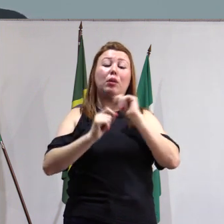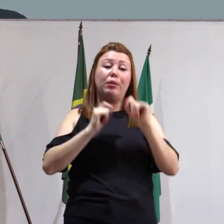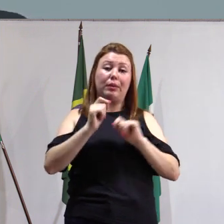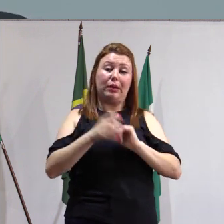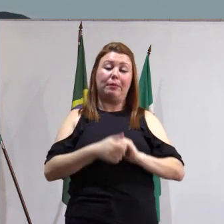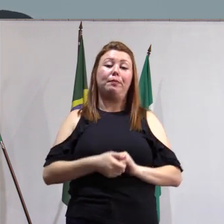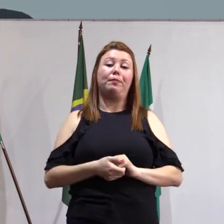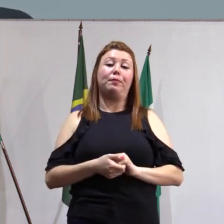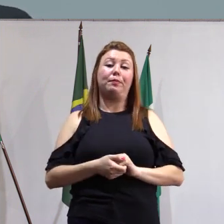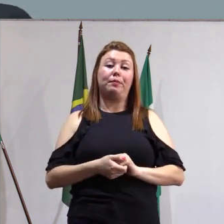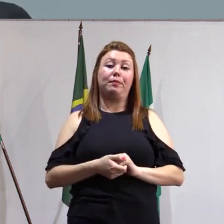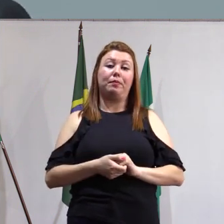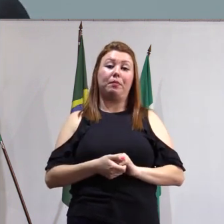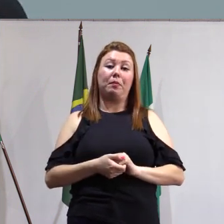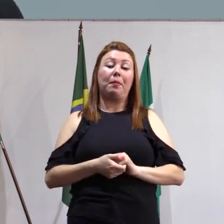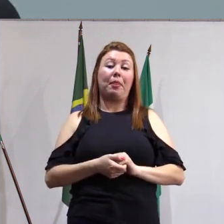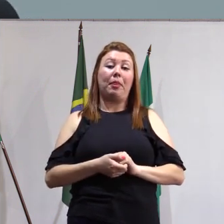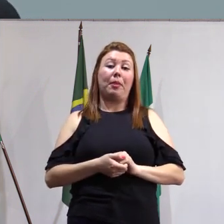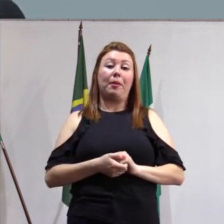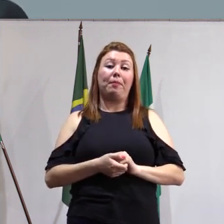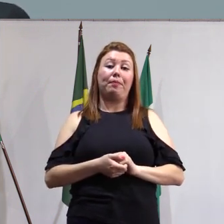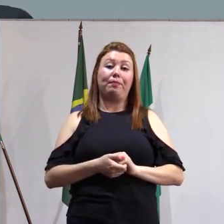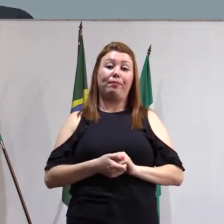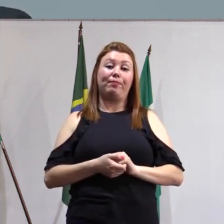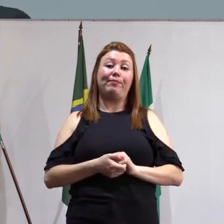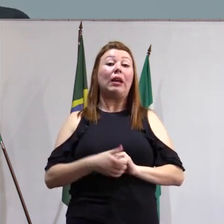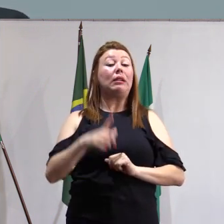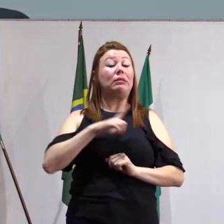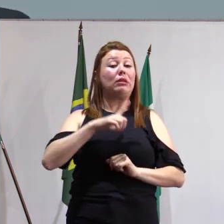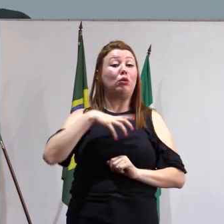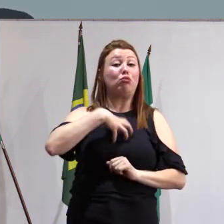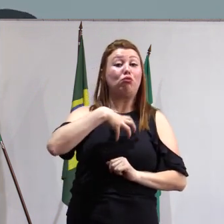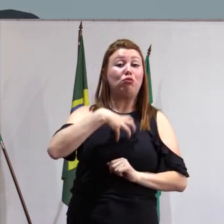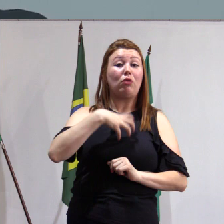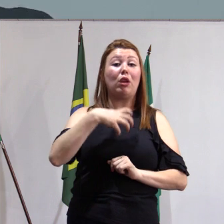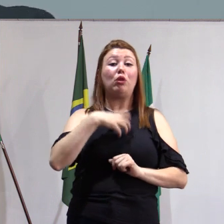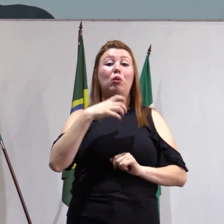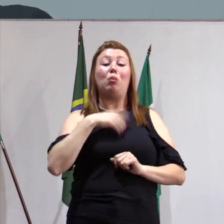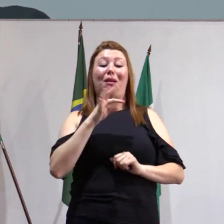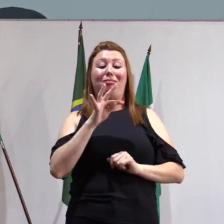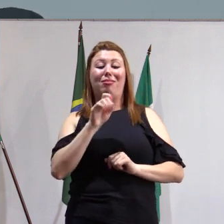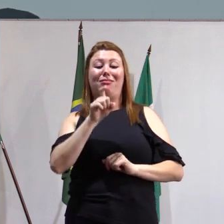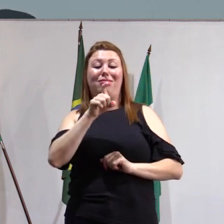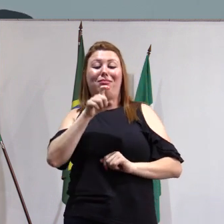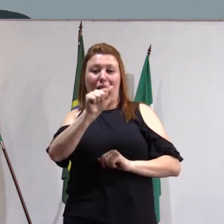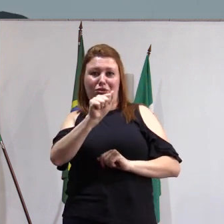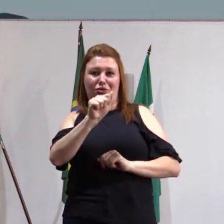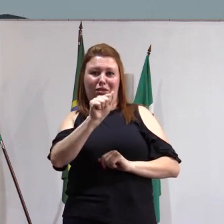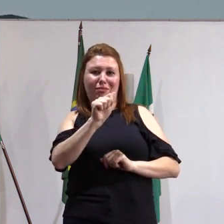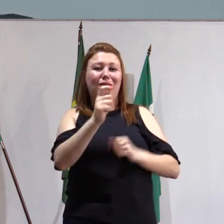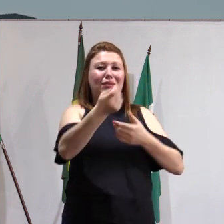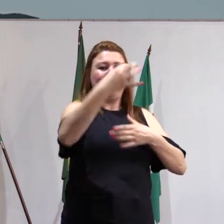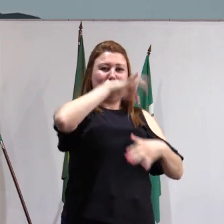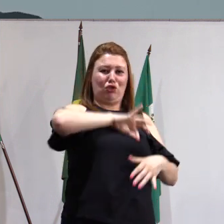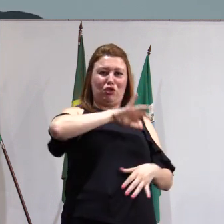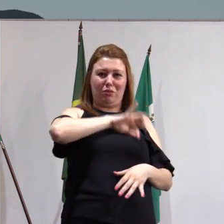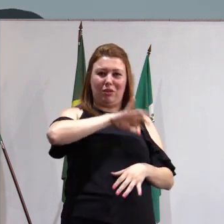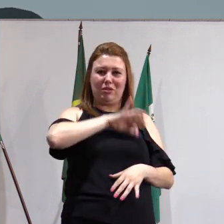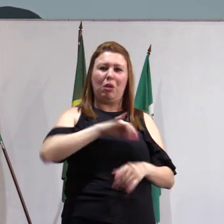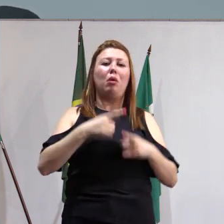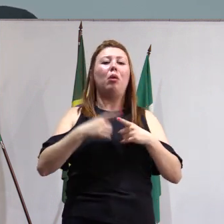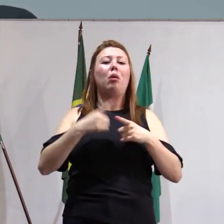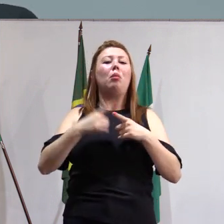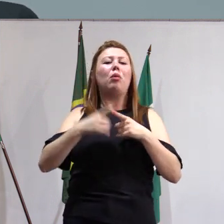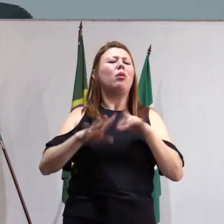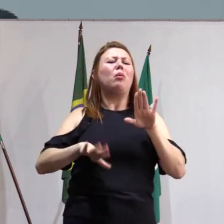estabelece uma forma de taxa de remuneração, que até os tribunais de contas questionam a possibilidade de taxa de